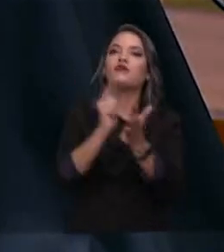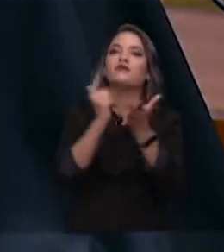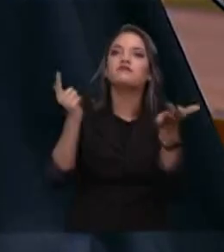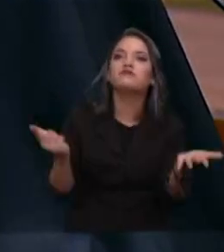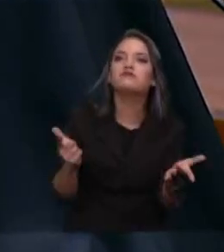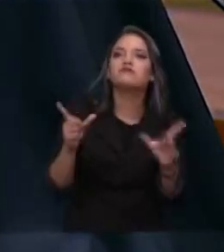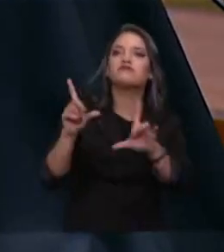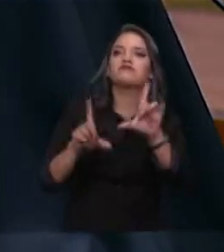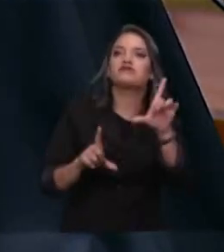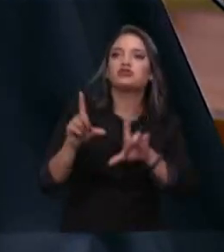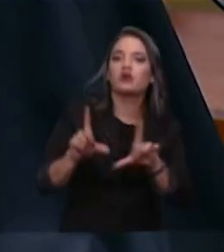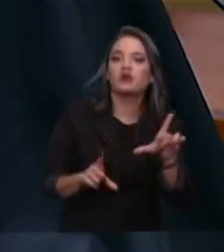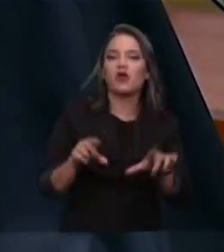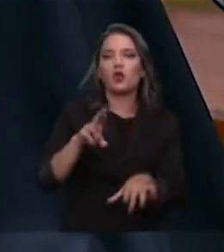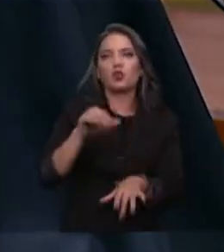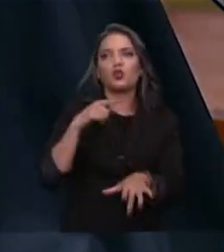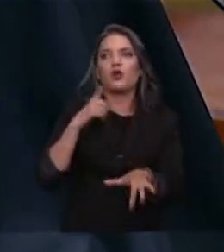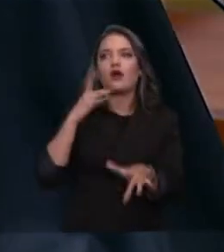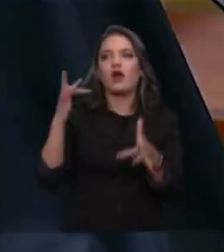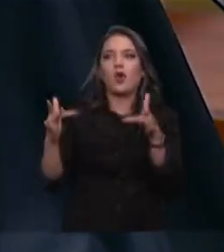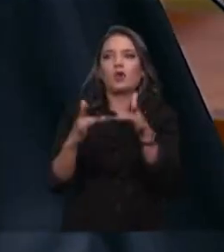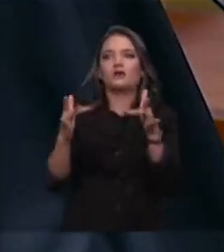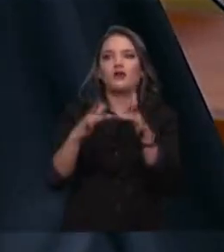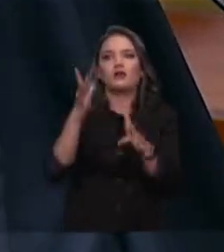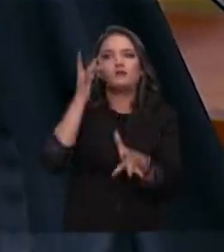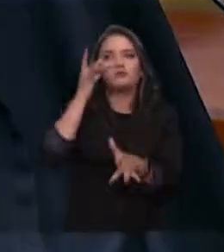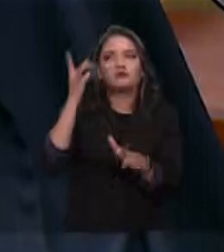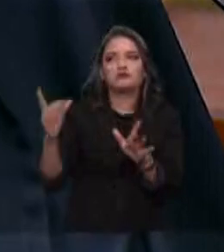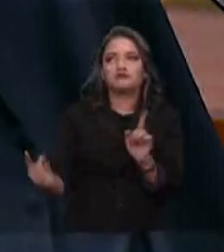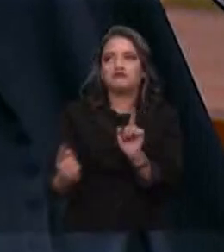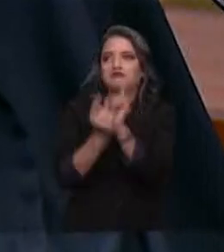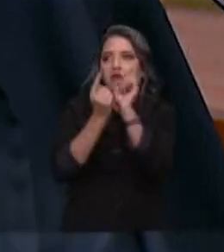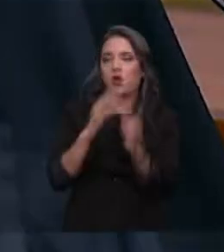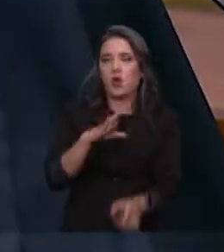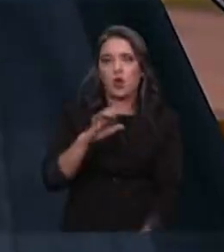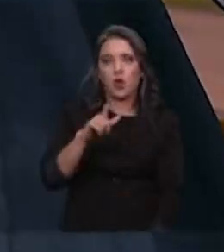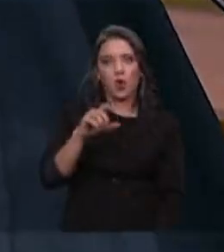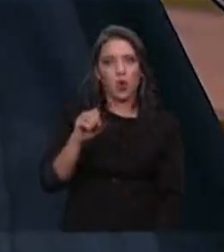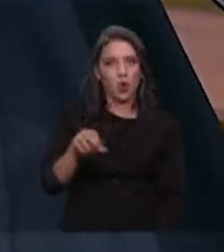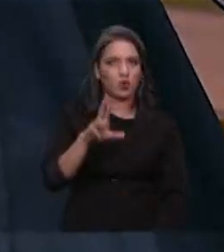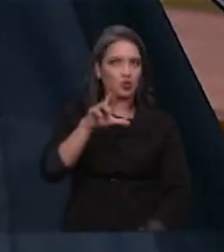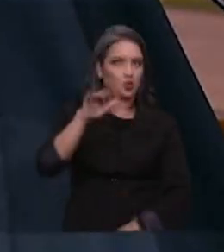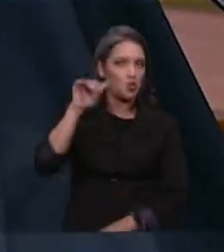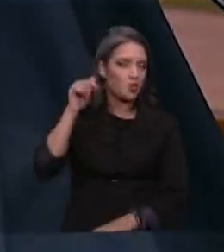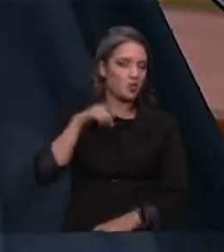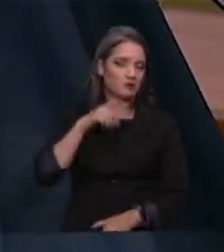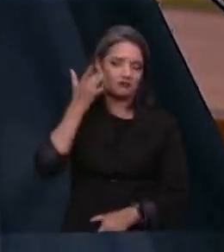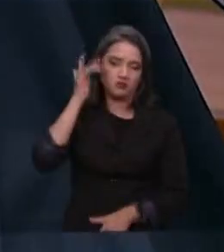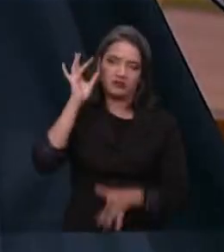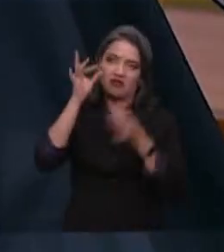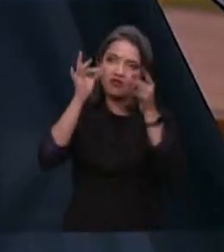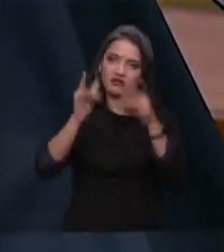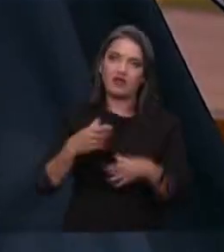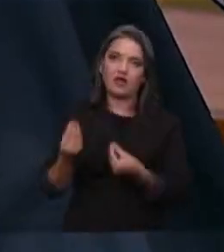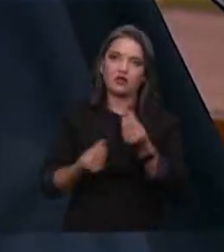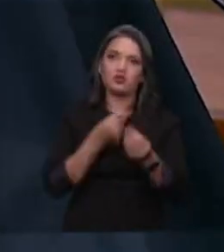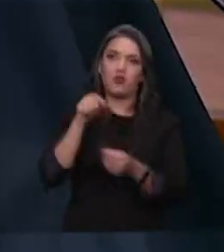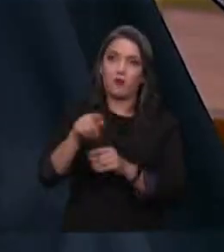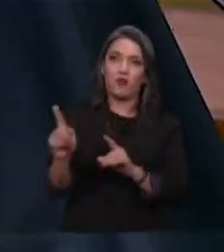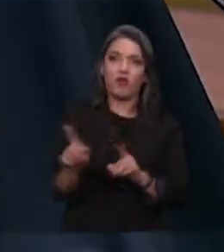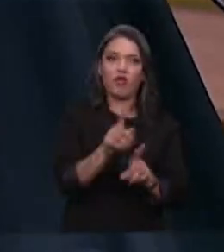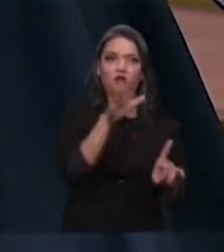pela imprensa. Eu nunca tive nenhum contato com Fernando Collor, nunca tive com ele e não tenho detalhes da influência dele. O